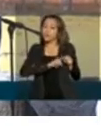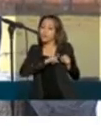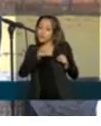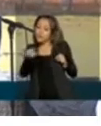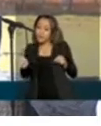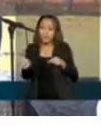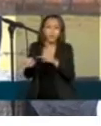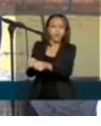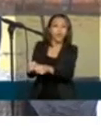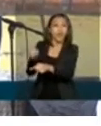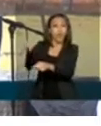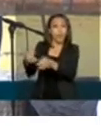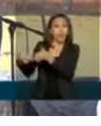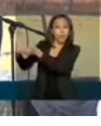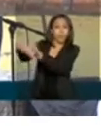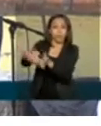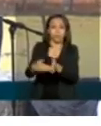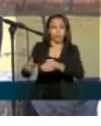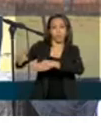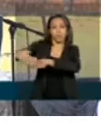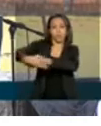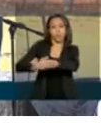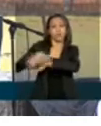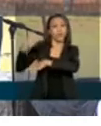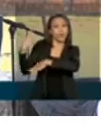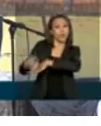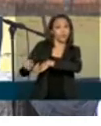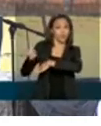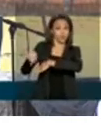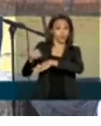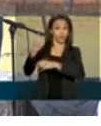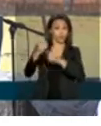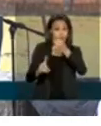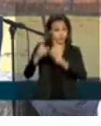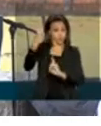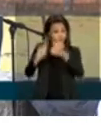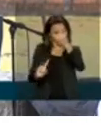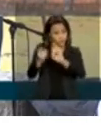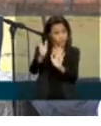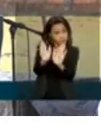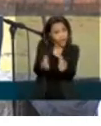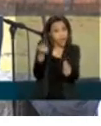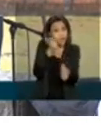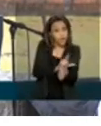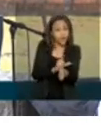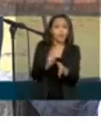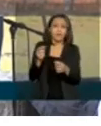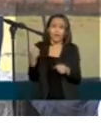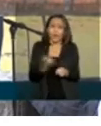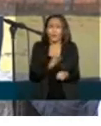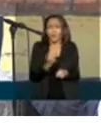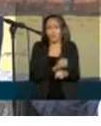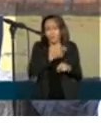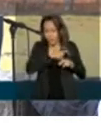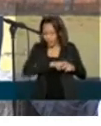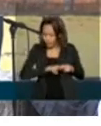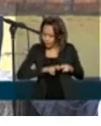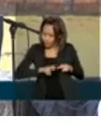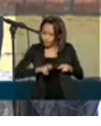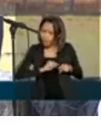Então nós teríamos, presidente, com a revitalização da Malha Oeste, a primeira e viabilizada